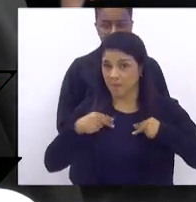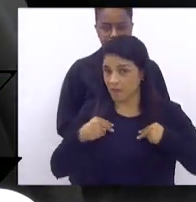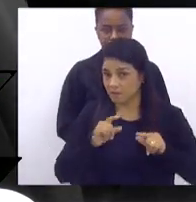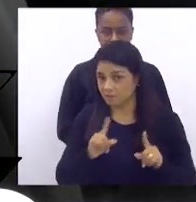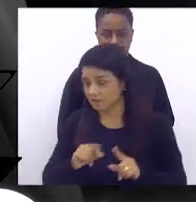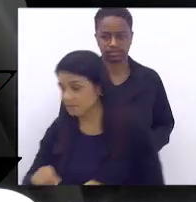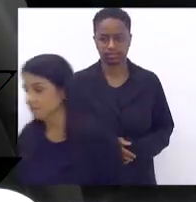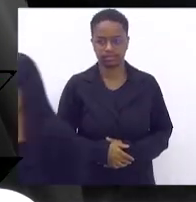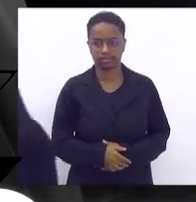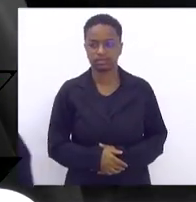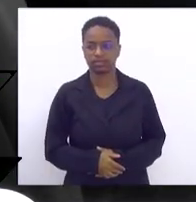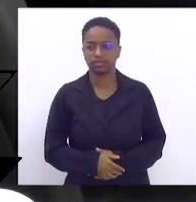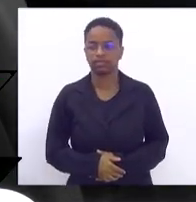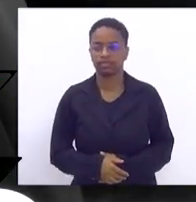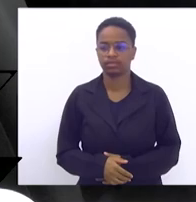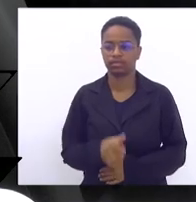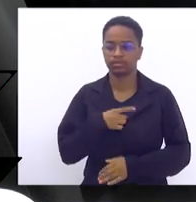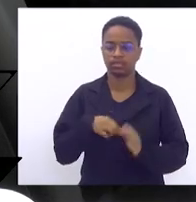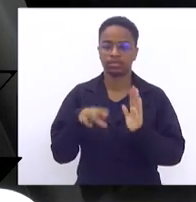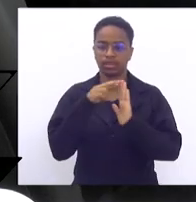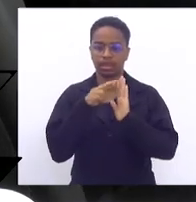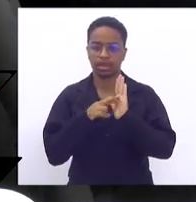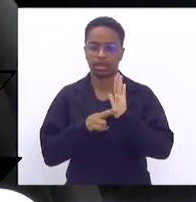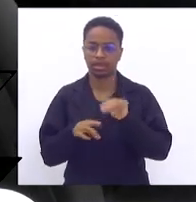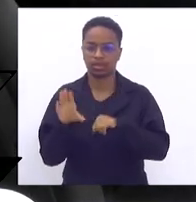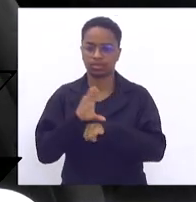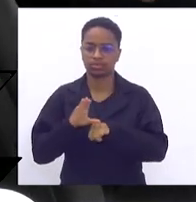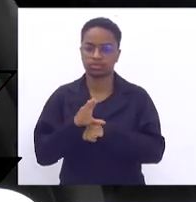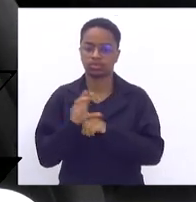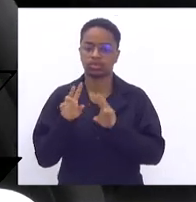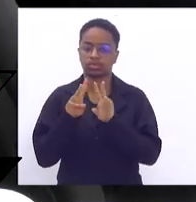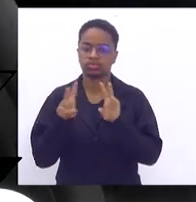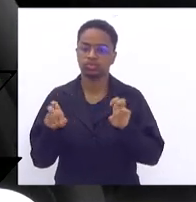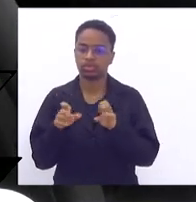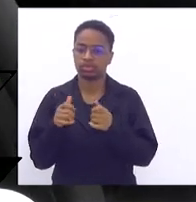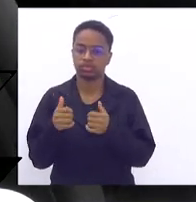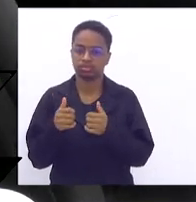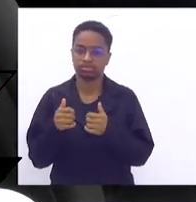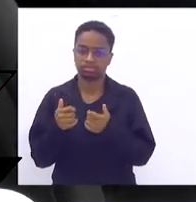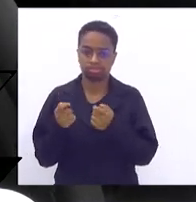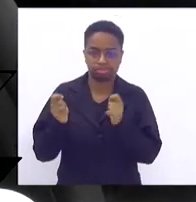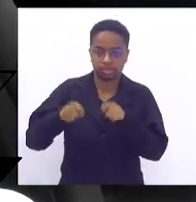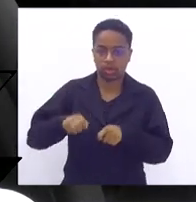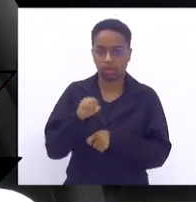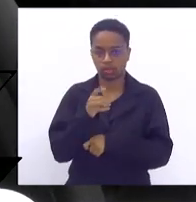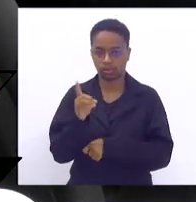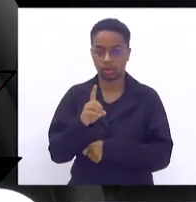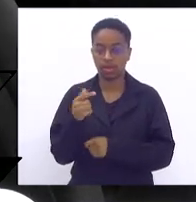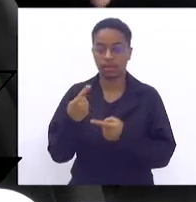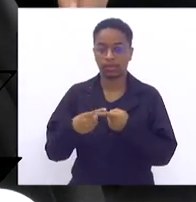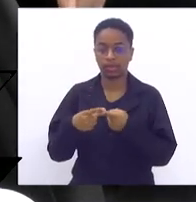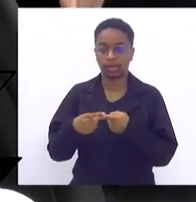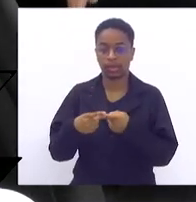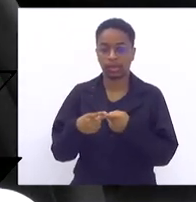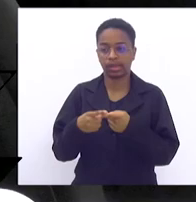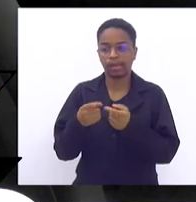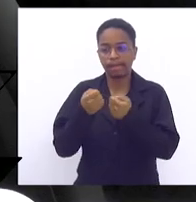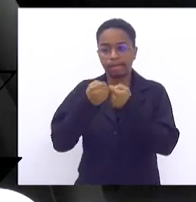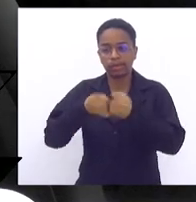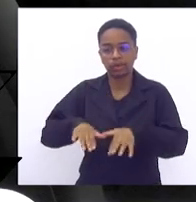um princípio constitucional da razoabilidade. Um desastre natural, 12 horas, não tem